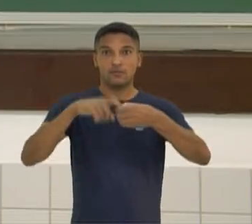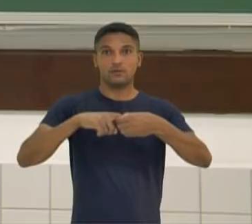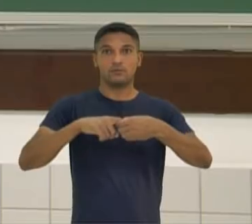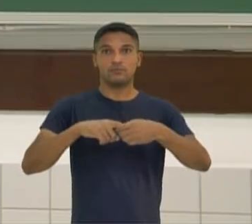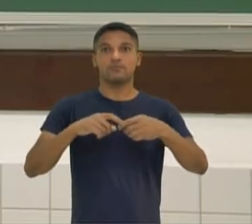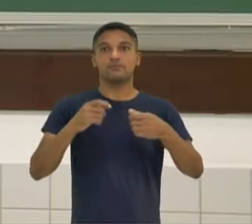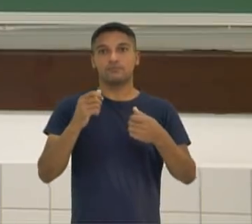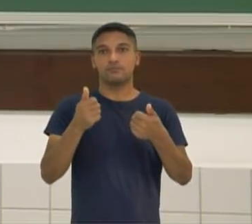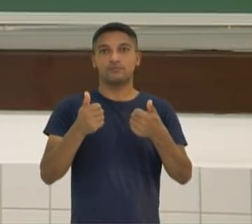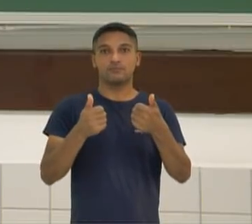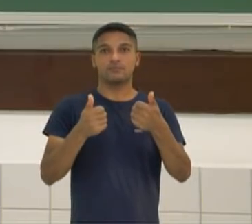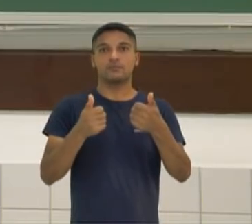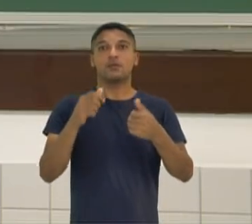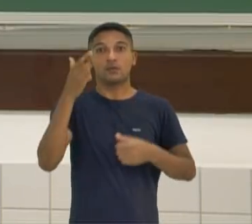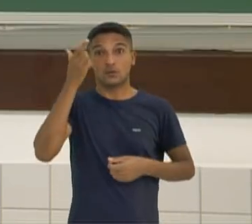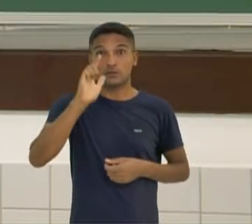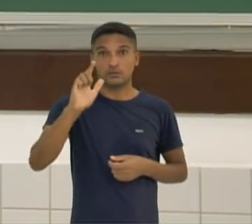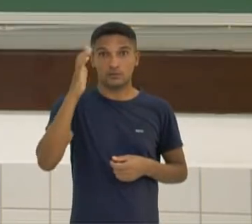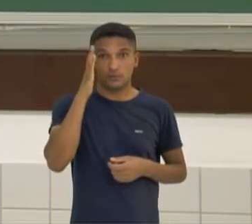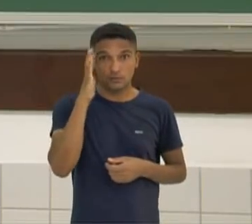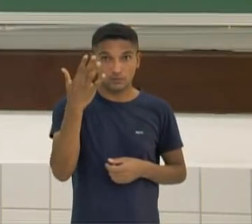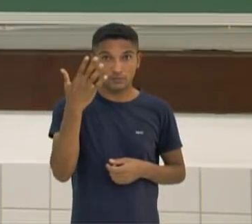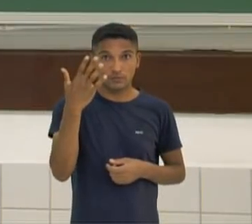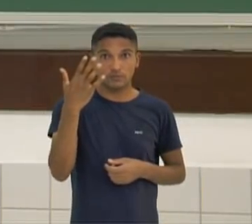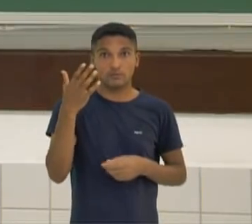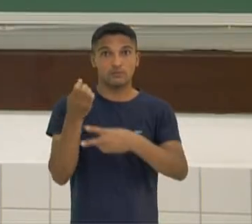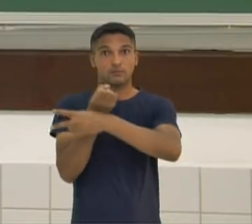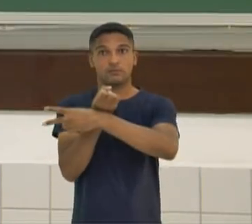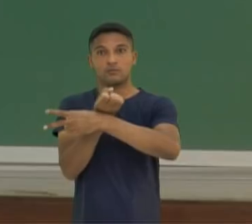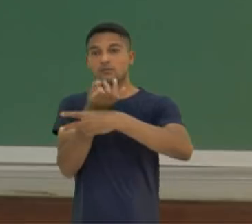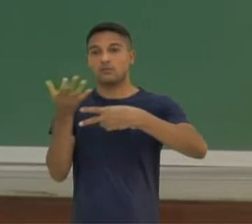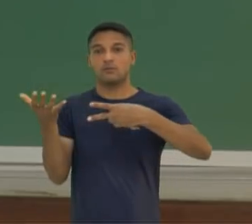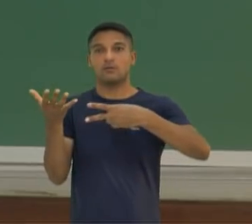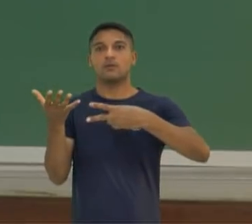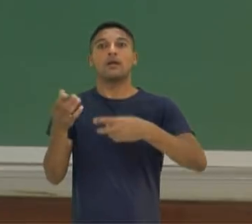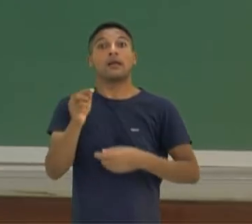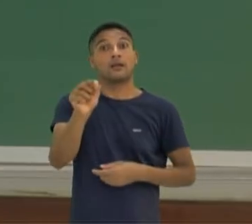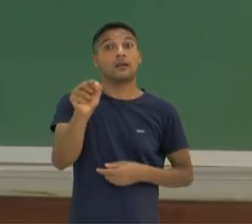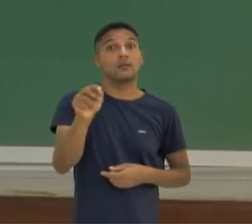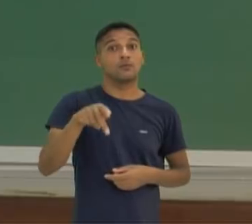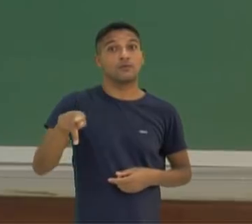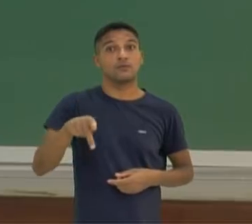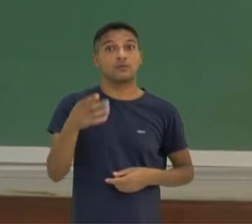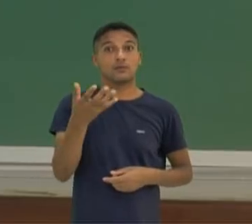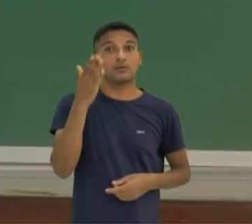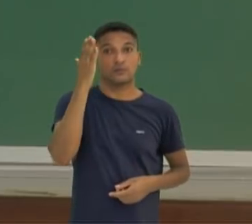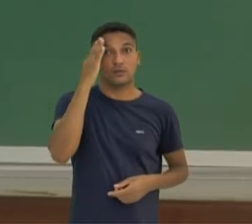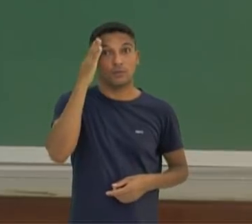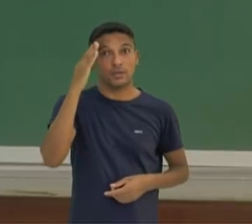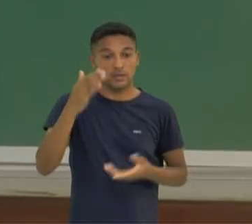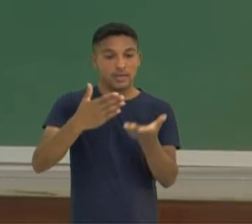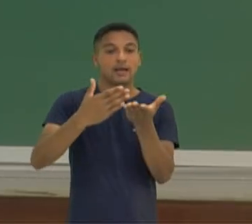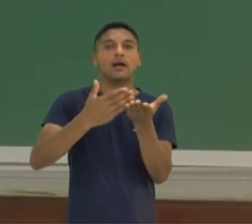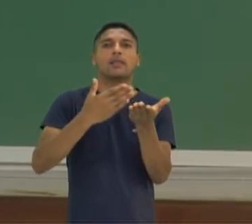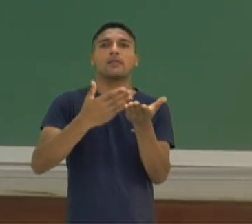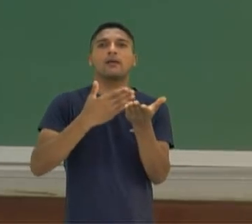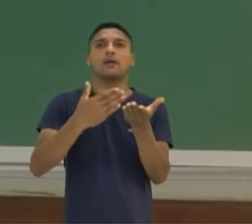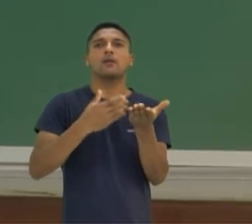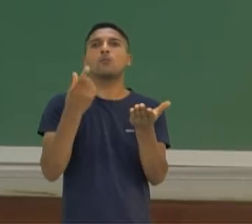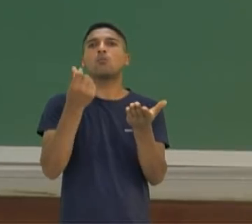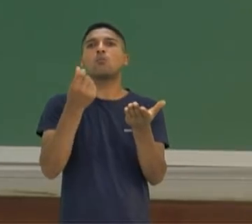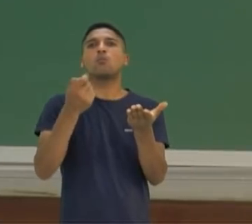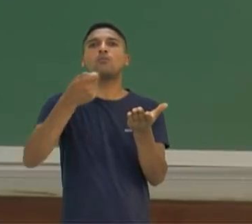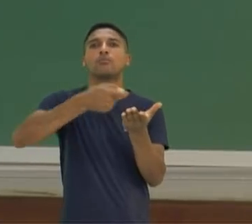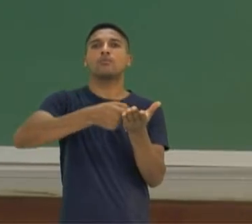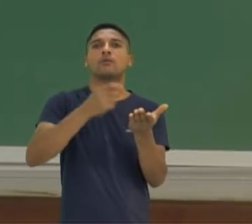Voltamos. E aí, conseguiram resolver? Agora eu queria saber, se o caderno custasse R$ 7,50, quanto